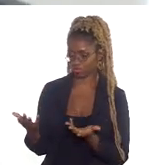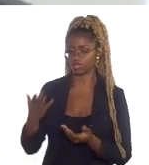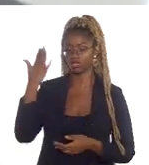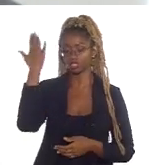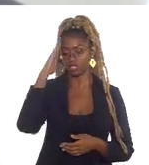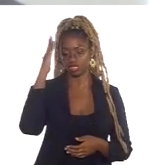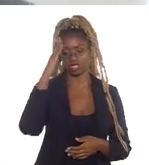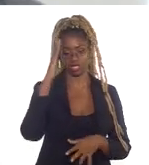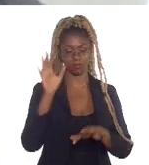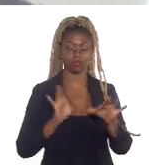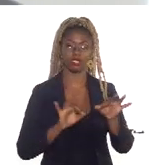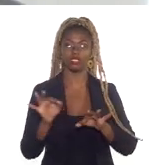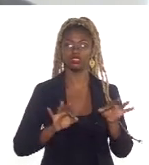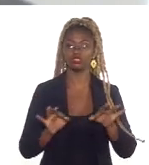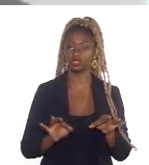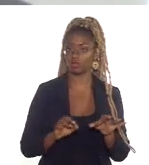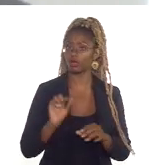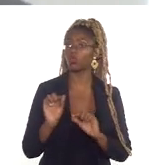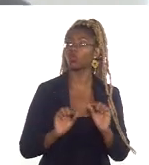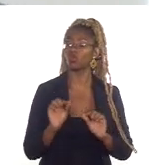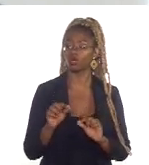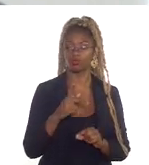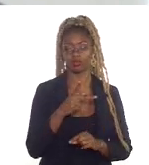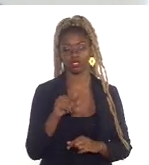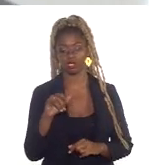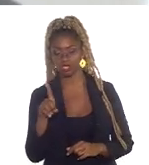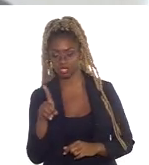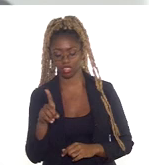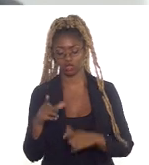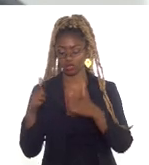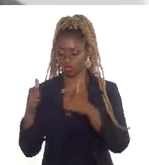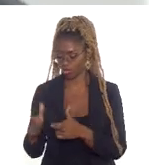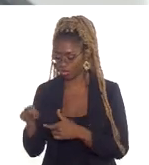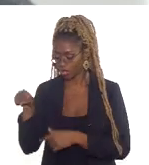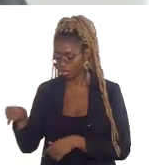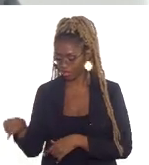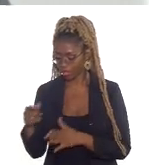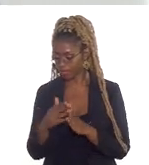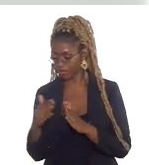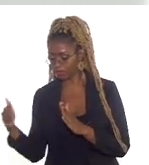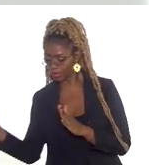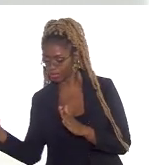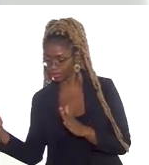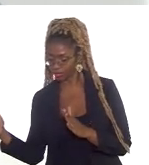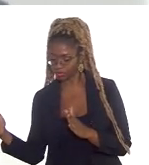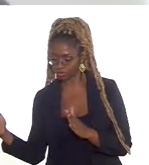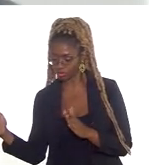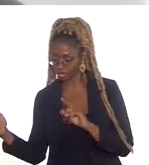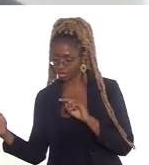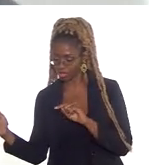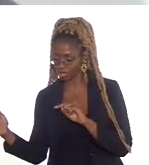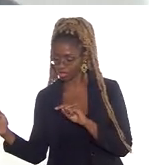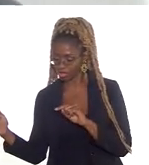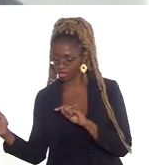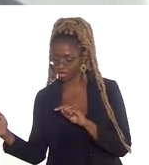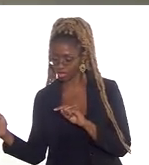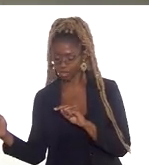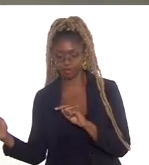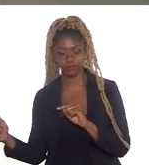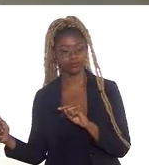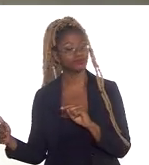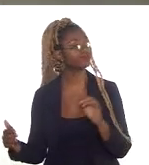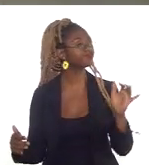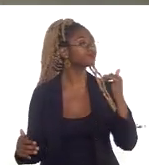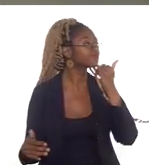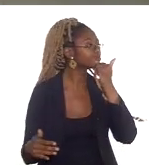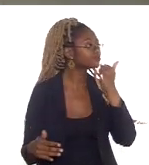entenda como esse planejamento foi. P&D do campo A no período tal. E daí já derivou... Aliás, me